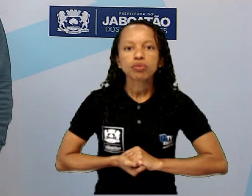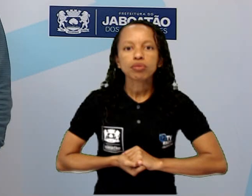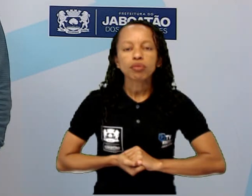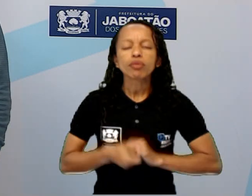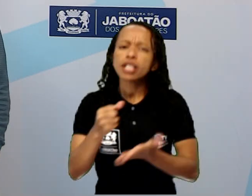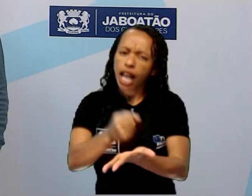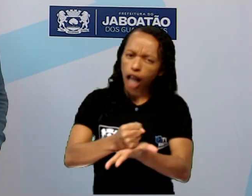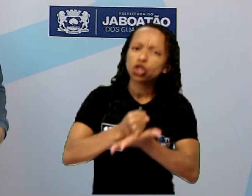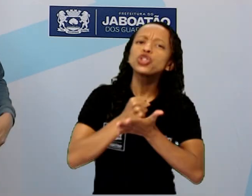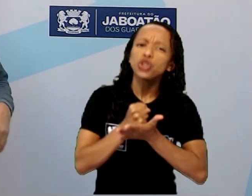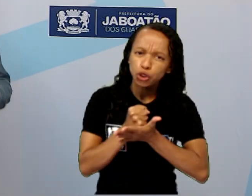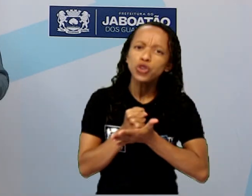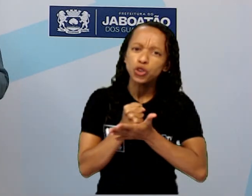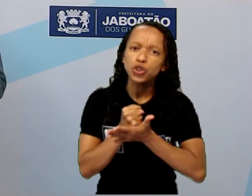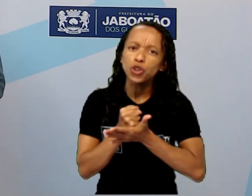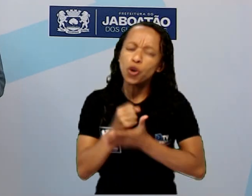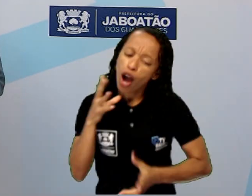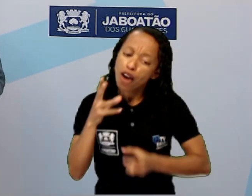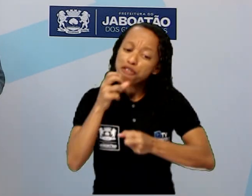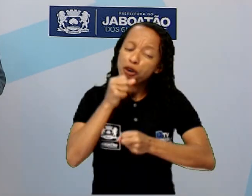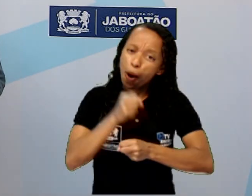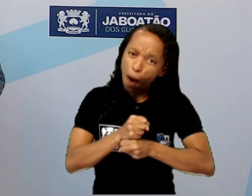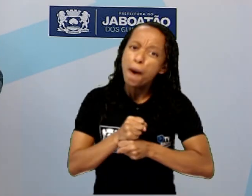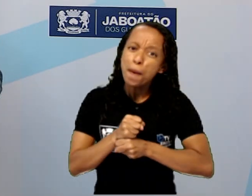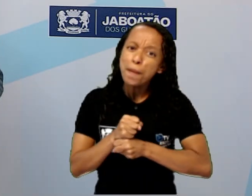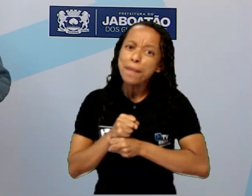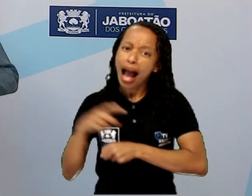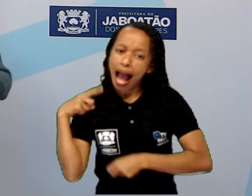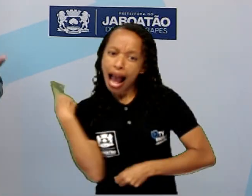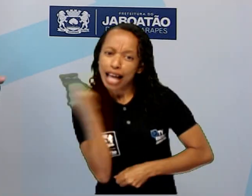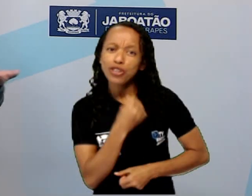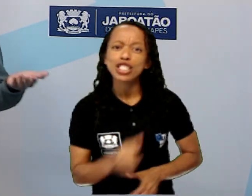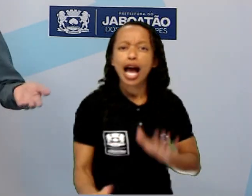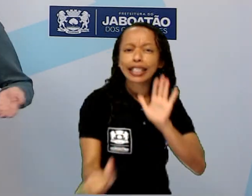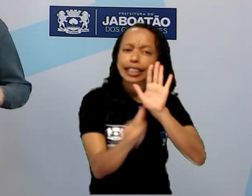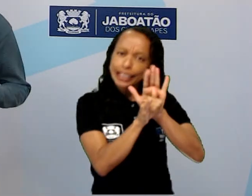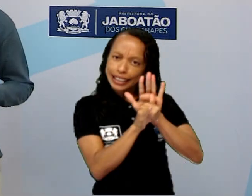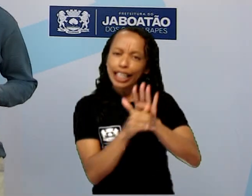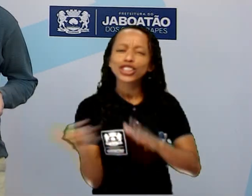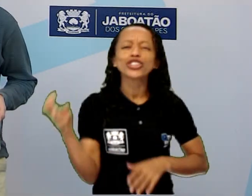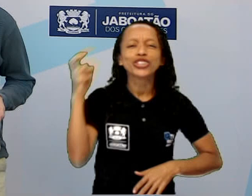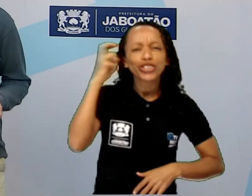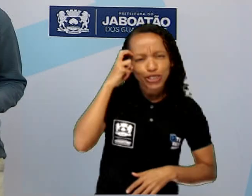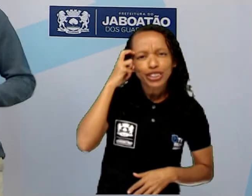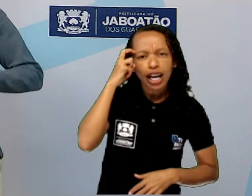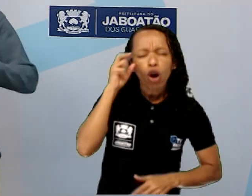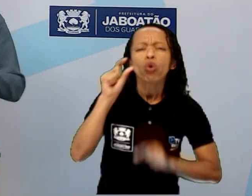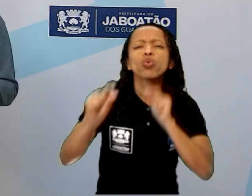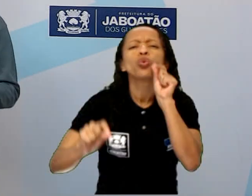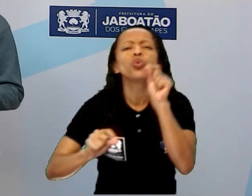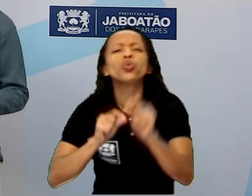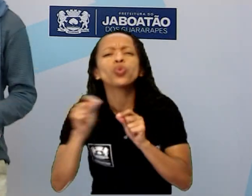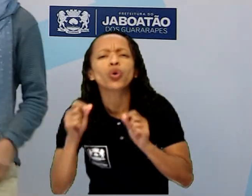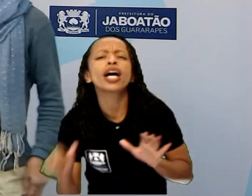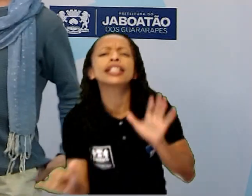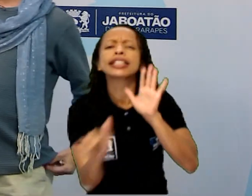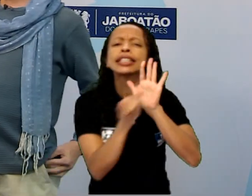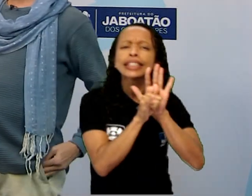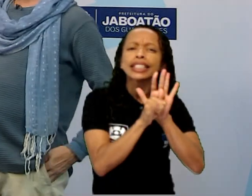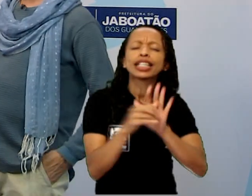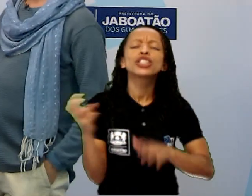contribuíram para definir a nossa identidade cultural, ok? E o que seria a identidade cultural de um povo? É exatamente